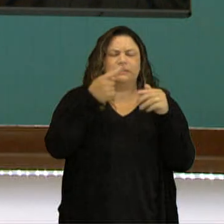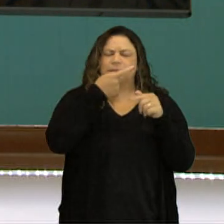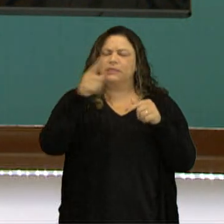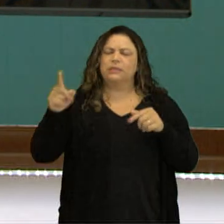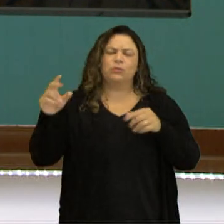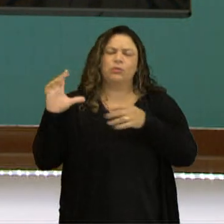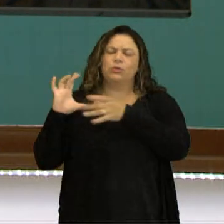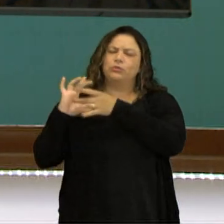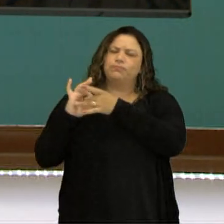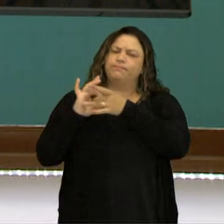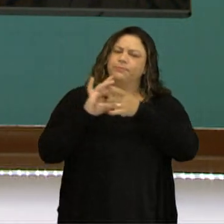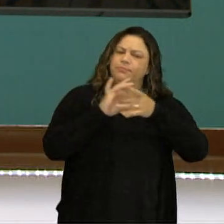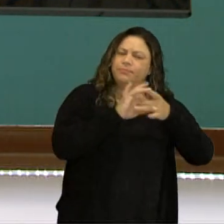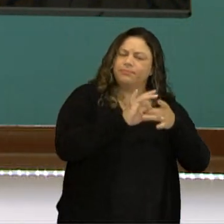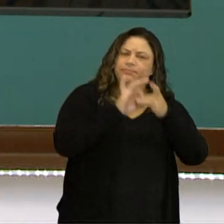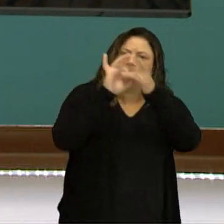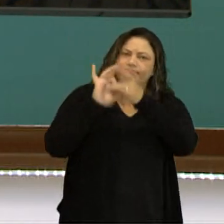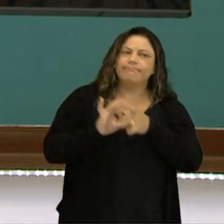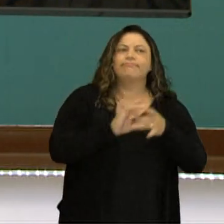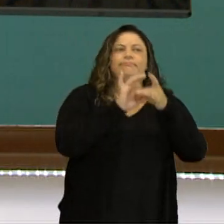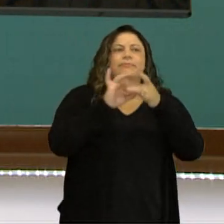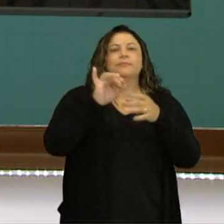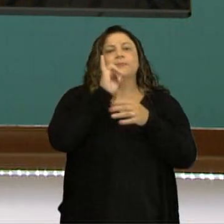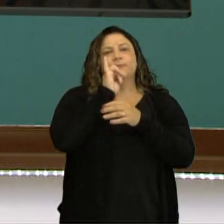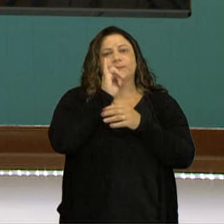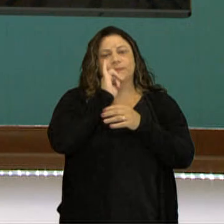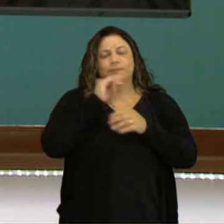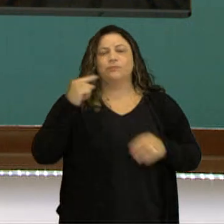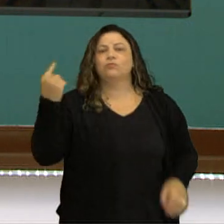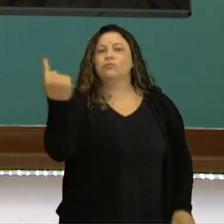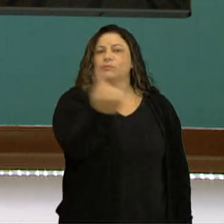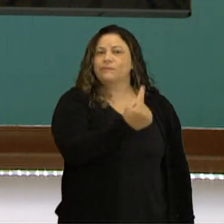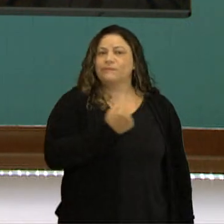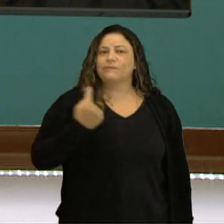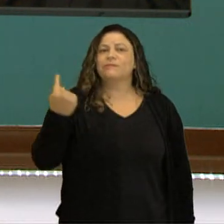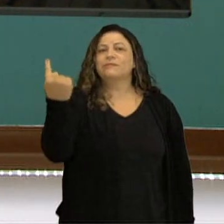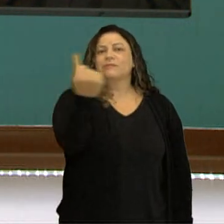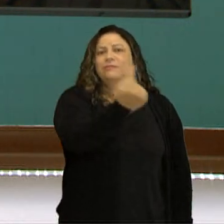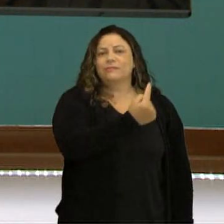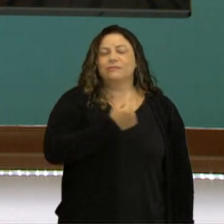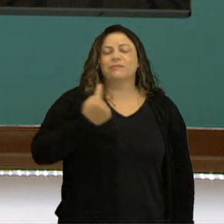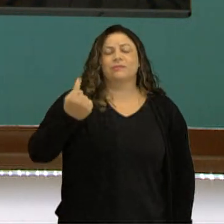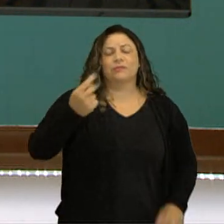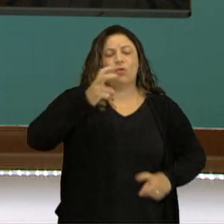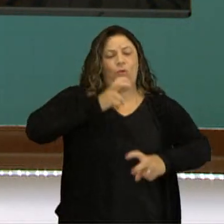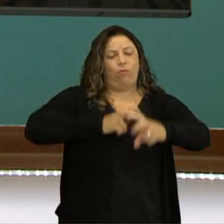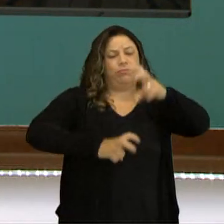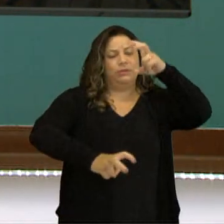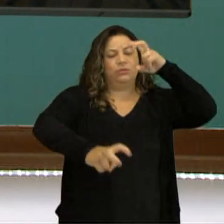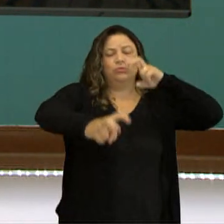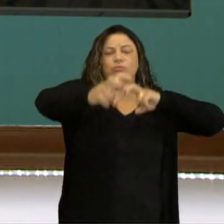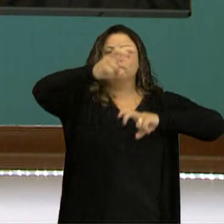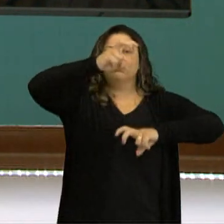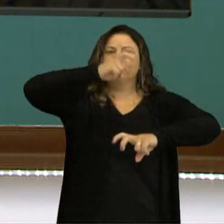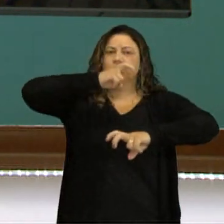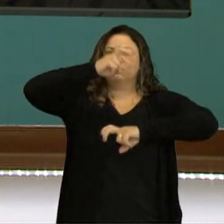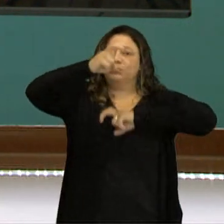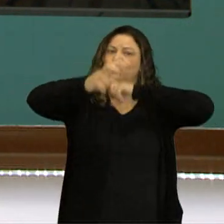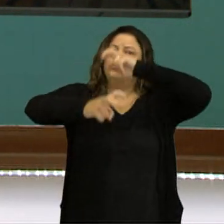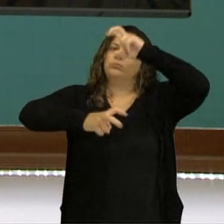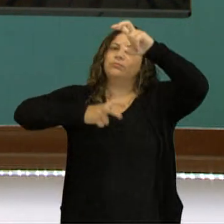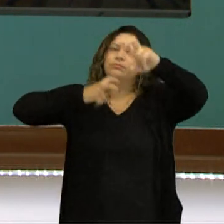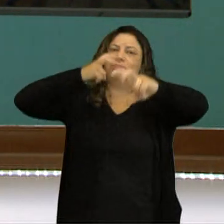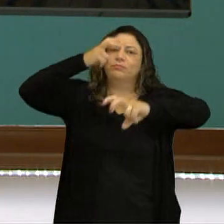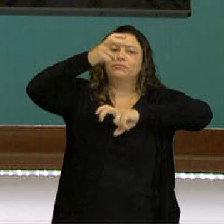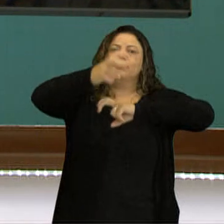é o caso, você se movimentando em um carrossel, uma roda gigante, você parece que está saindo daquela trajetória, parece